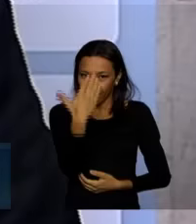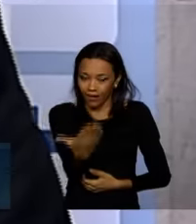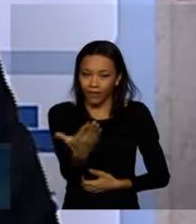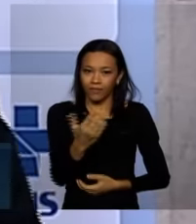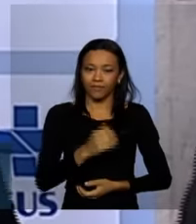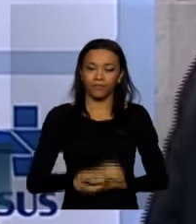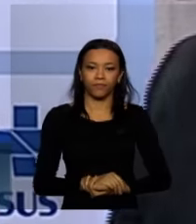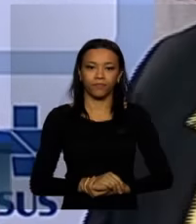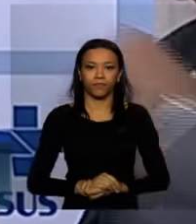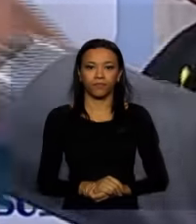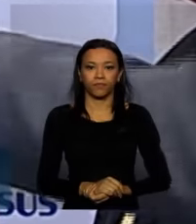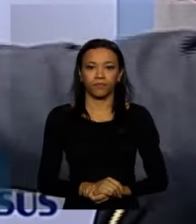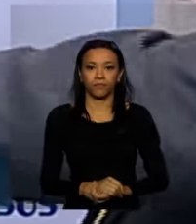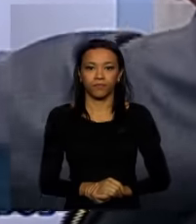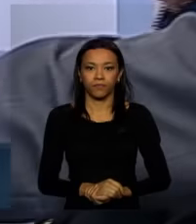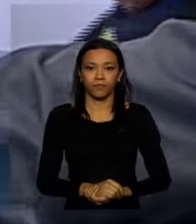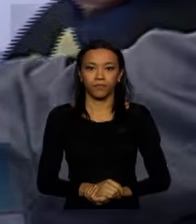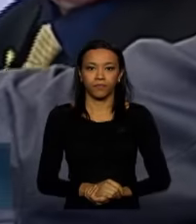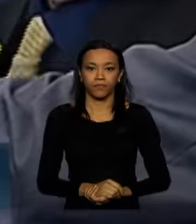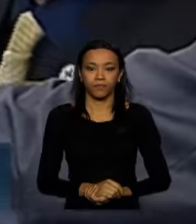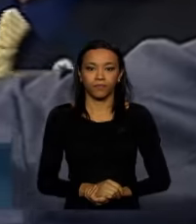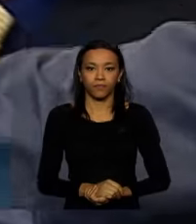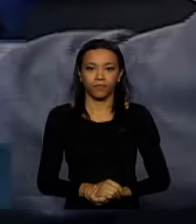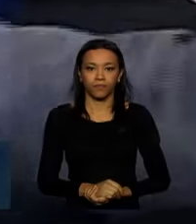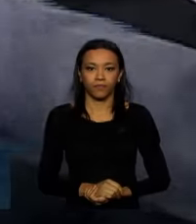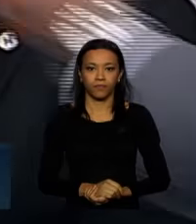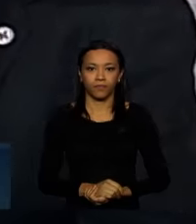obrigado obrigado obrigado